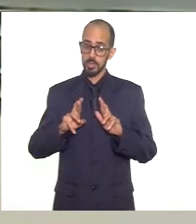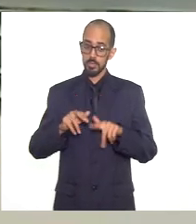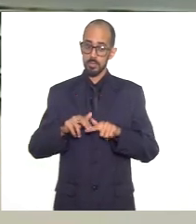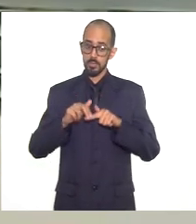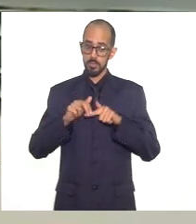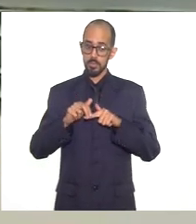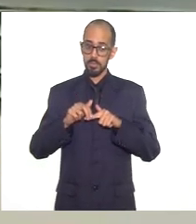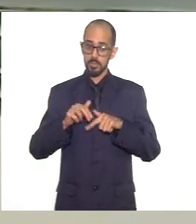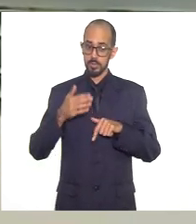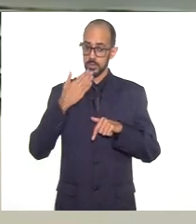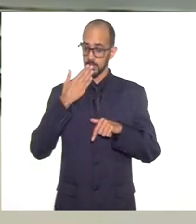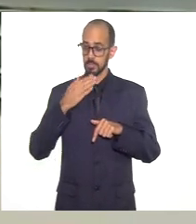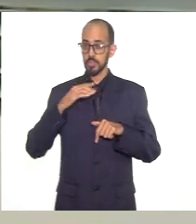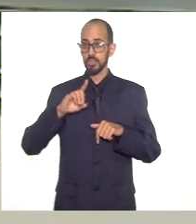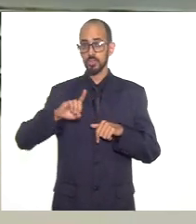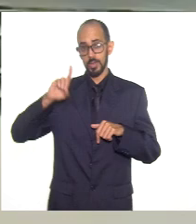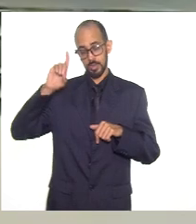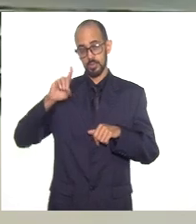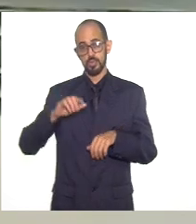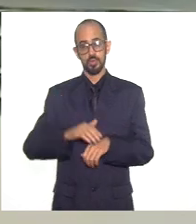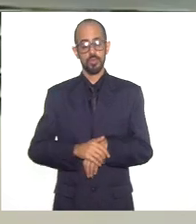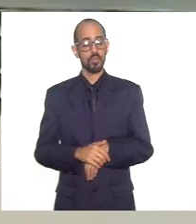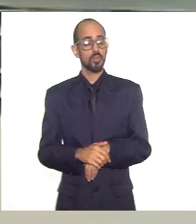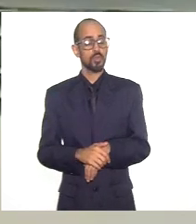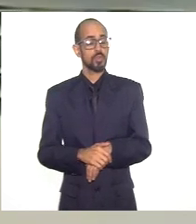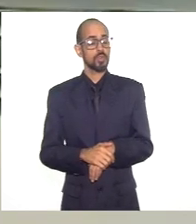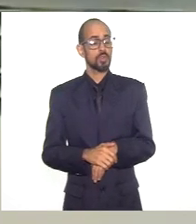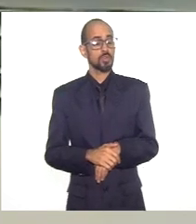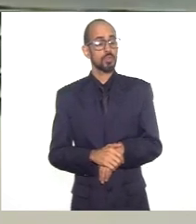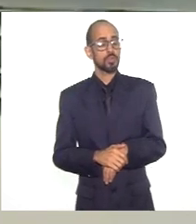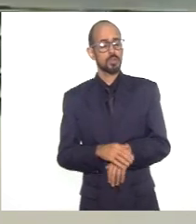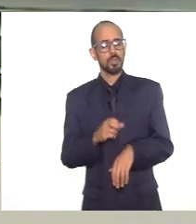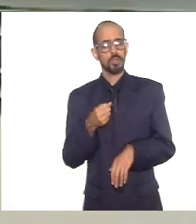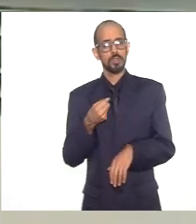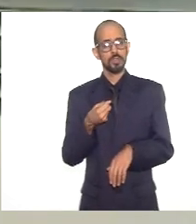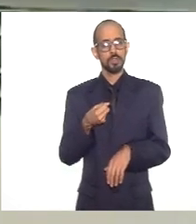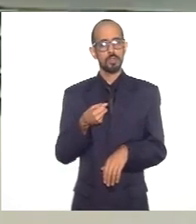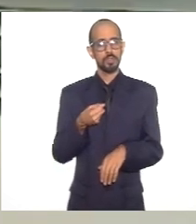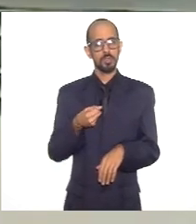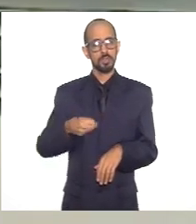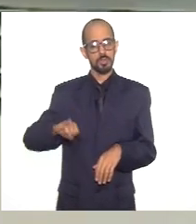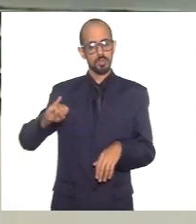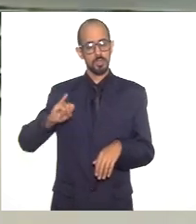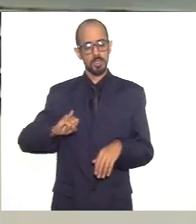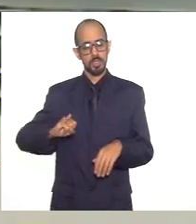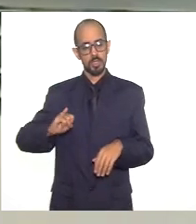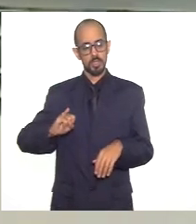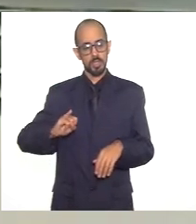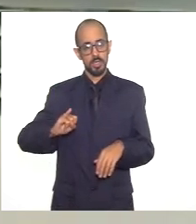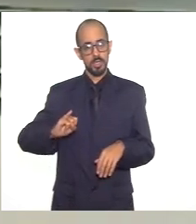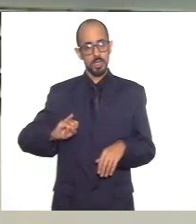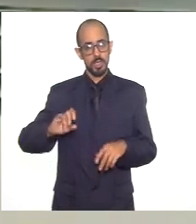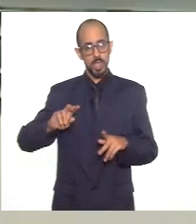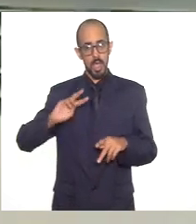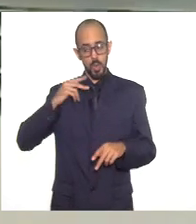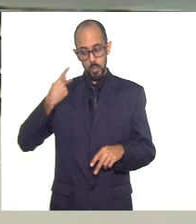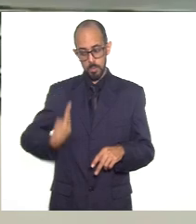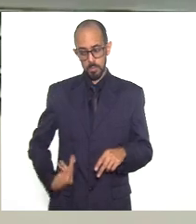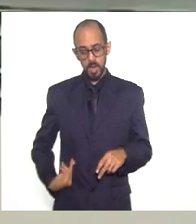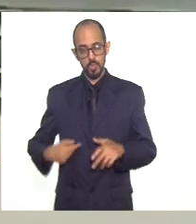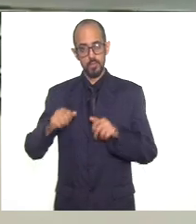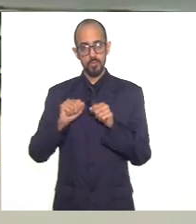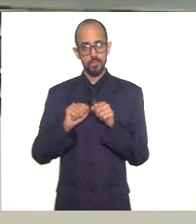dizendo que eu rogo a Deus. Se os homens fizerem, Deus pode ajudar, mas se os homens não fizerem, fica